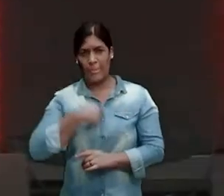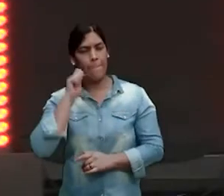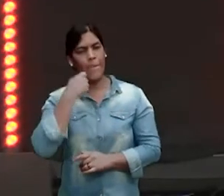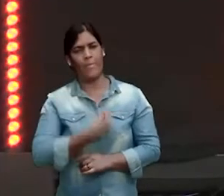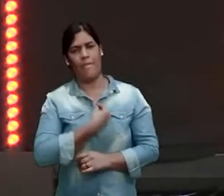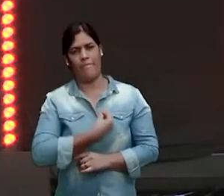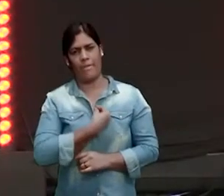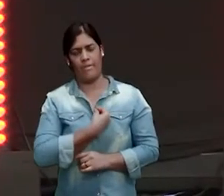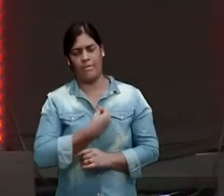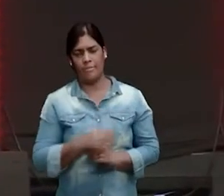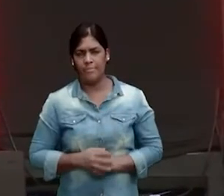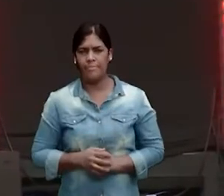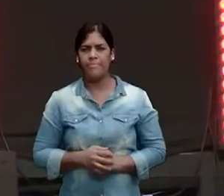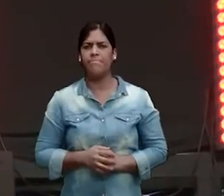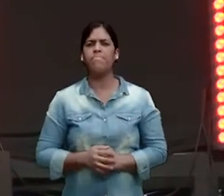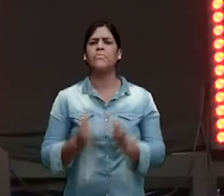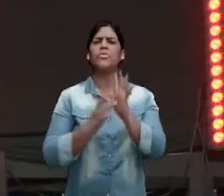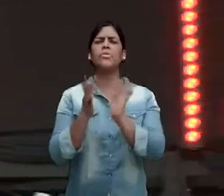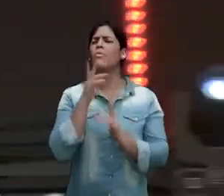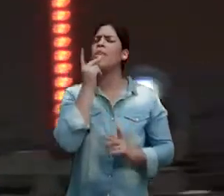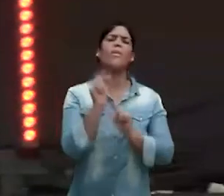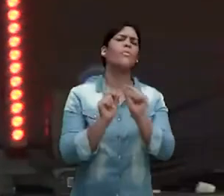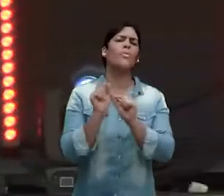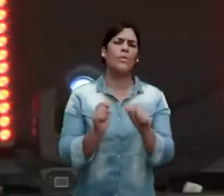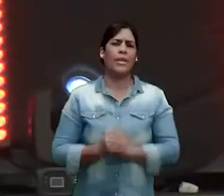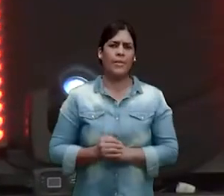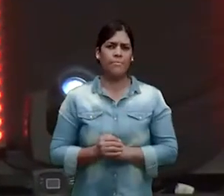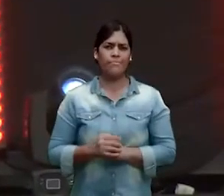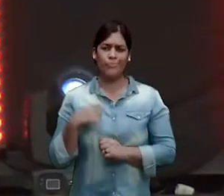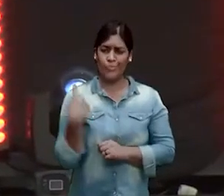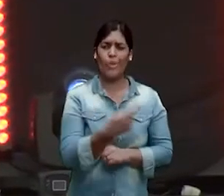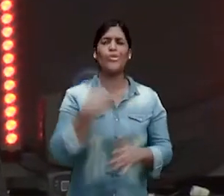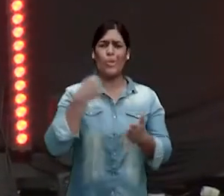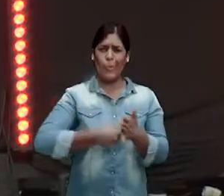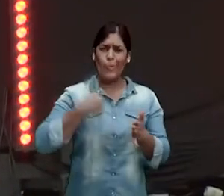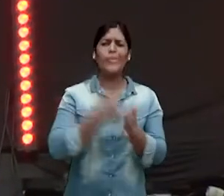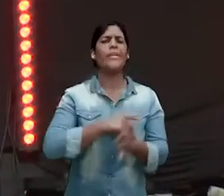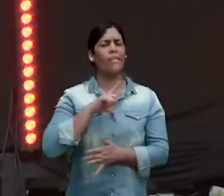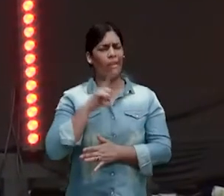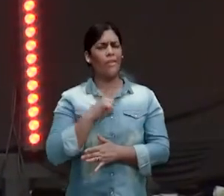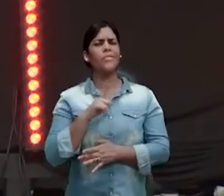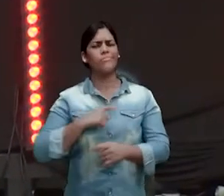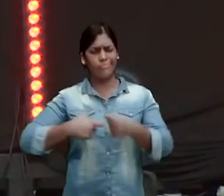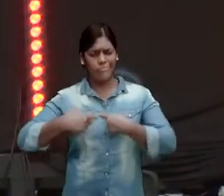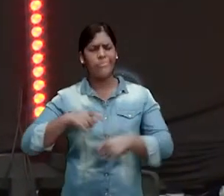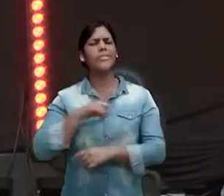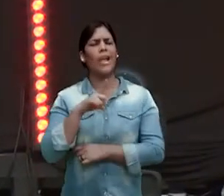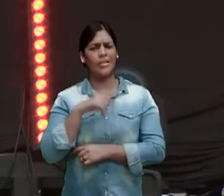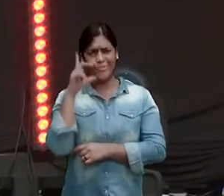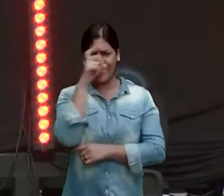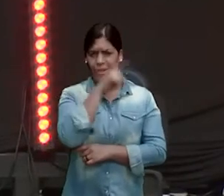quem sabe o que ele dizia ele dizia assim porque todos nós passamos por lutas sim ou não Oi